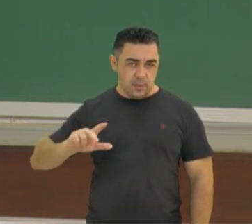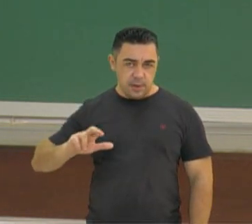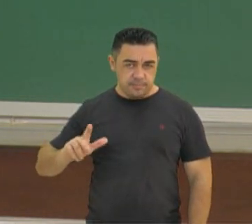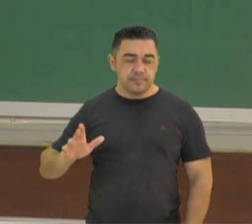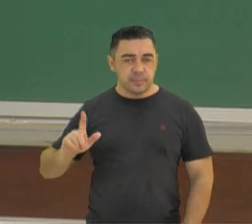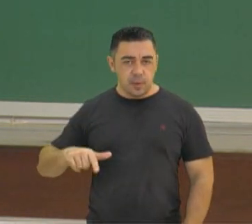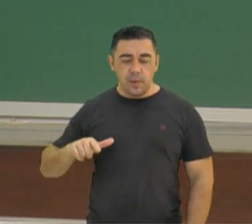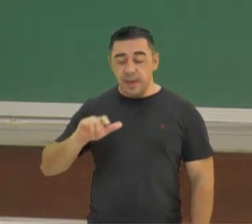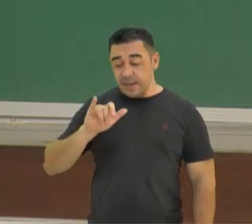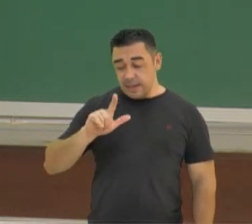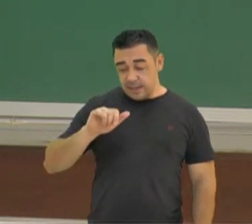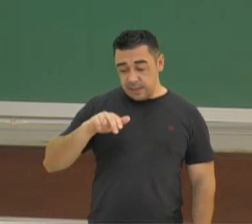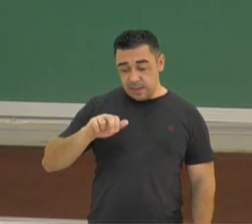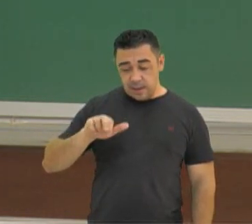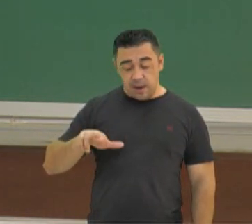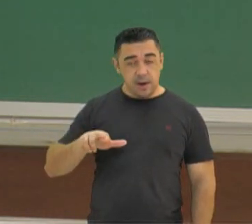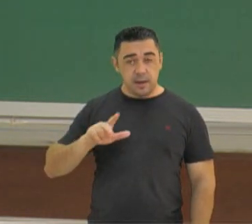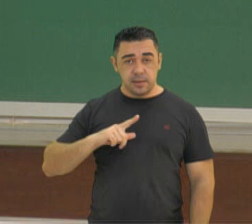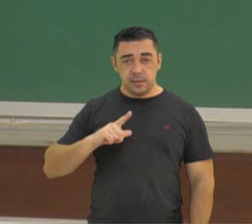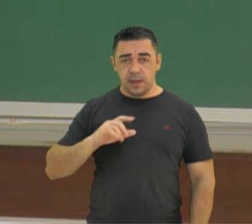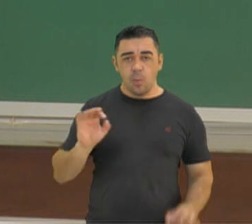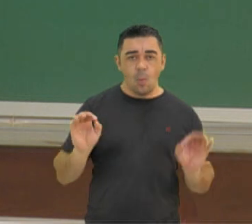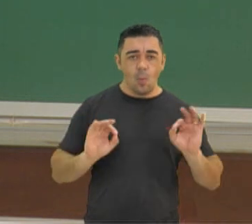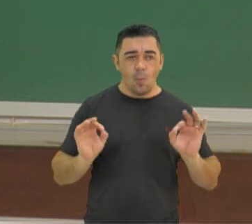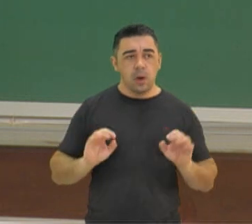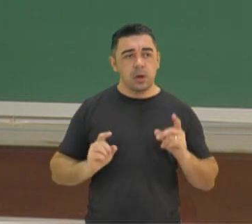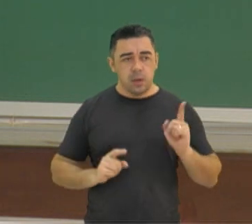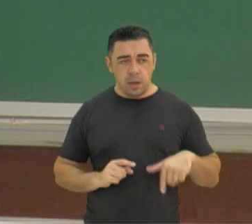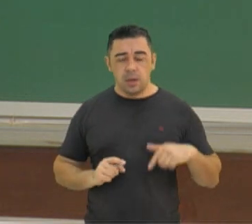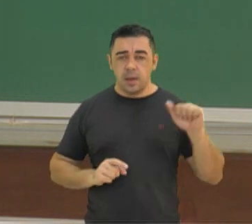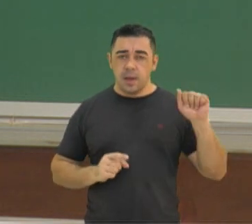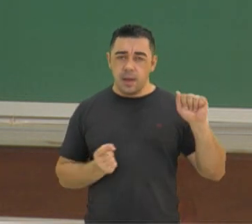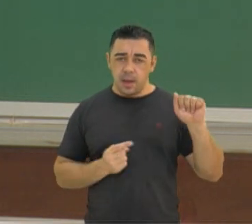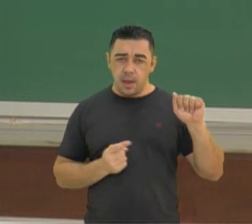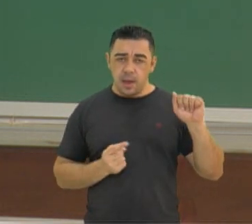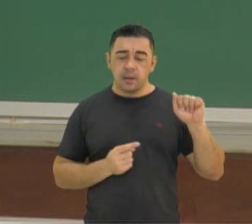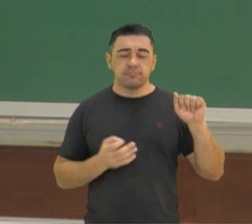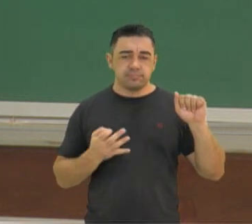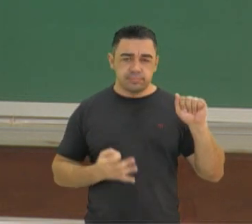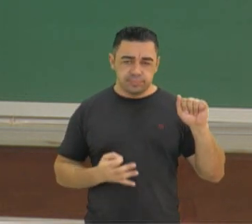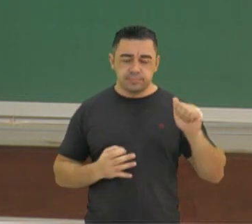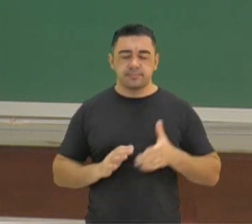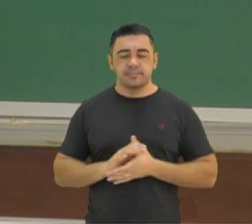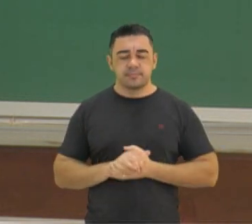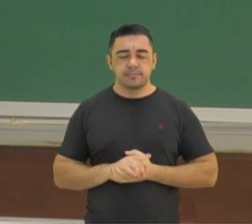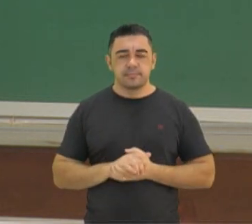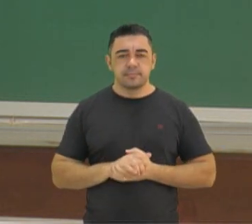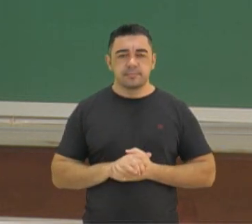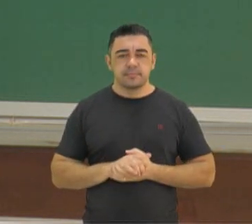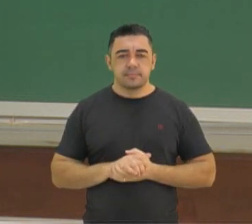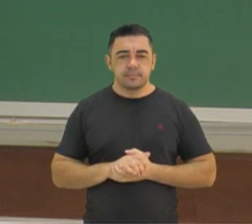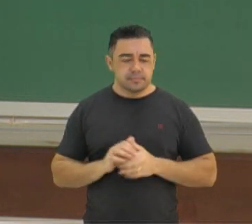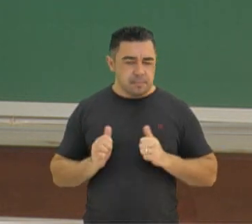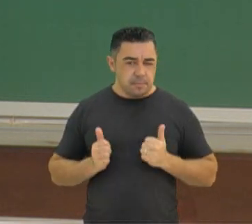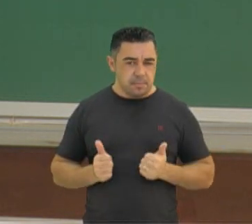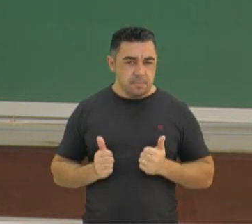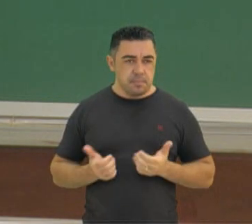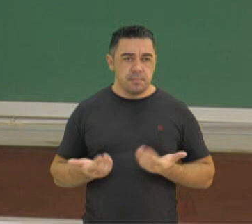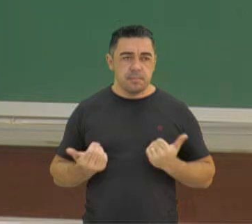não pode ser uma equação linear. Apenas a opção A, né, que é uma equação linear. Tudo